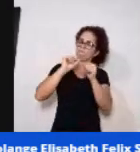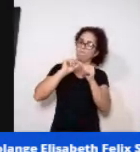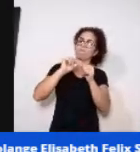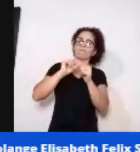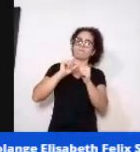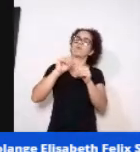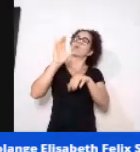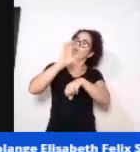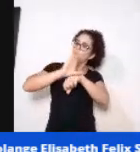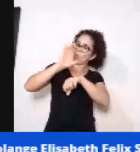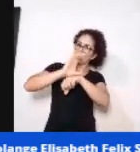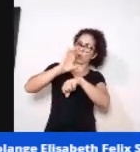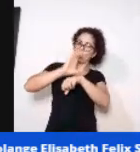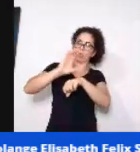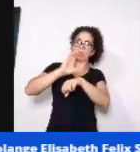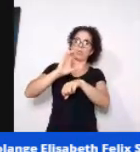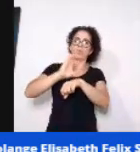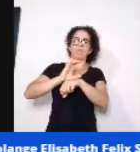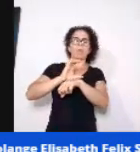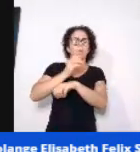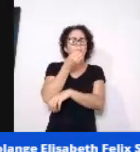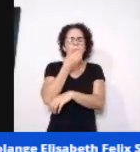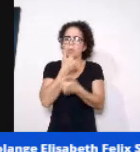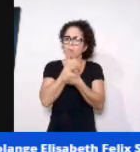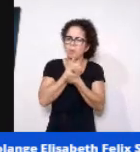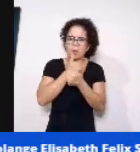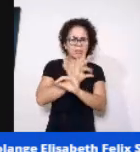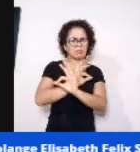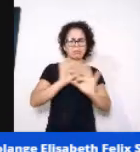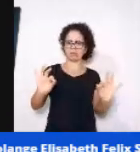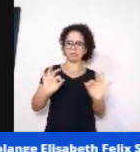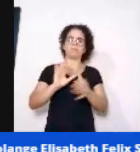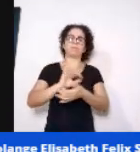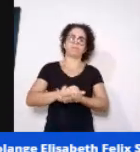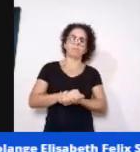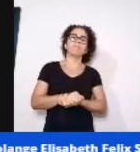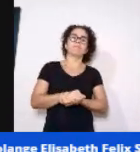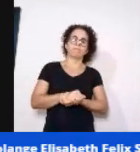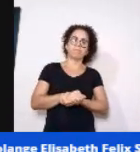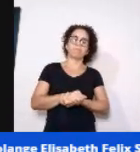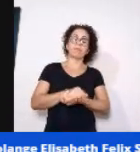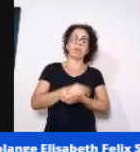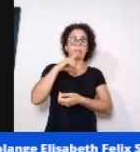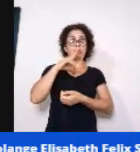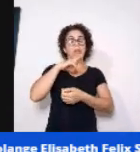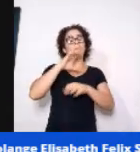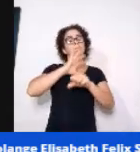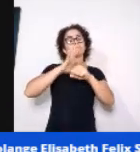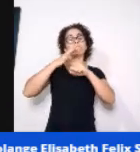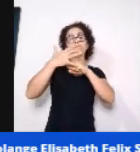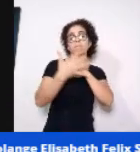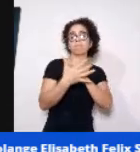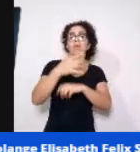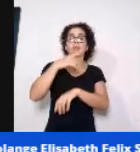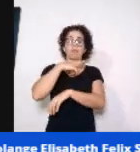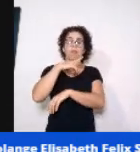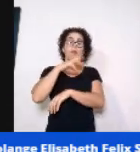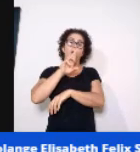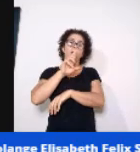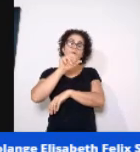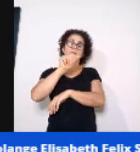fazendo curso. Foi bom demais. Foi bom demais. Existe uma pandemia, existe um Rafael pré e pós-pandemia,